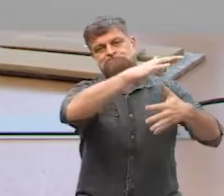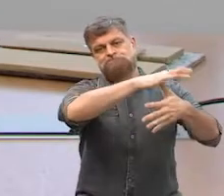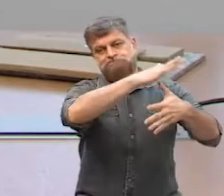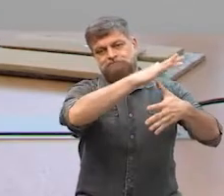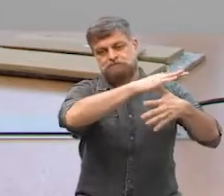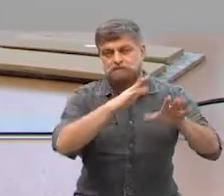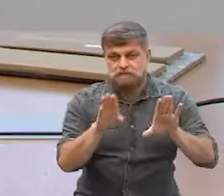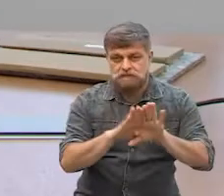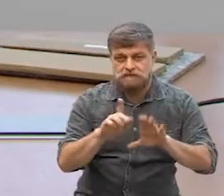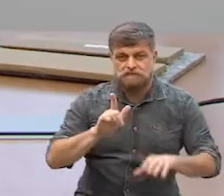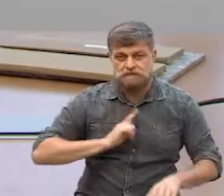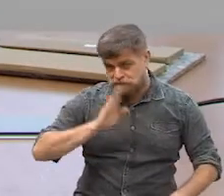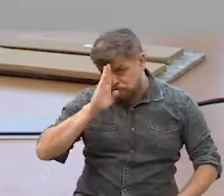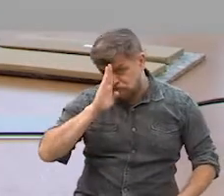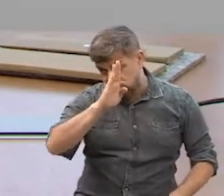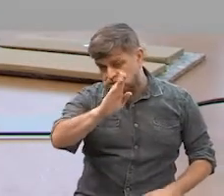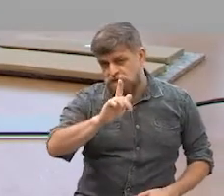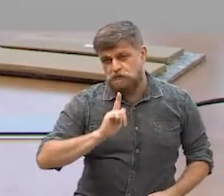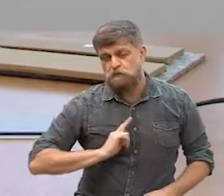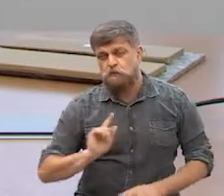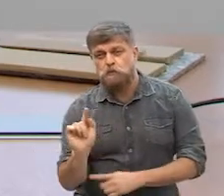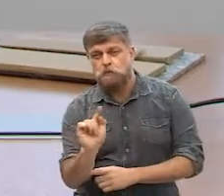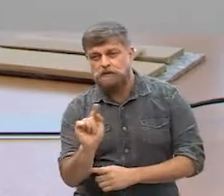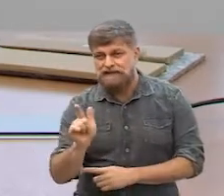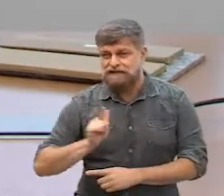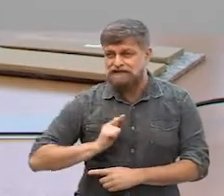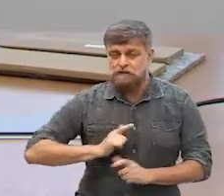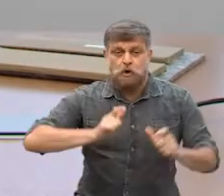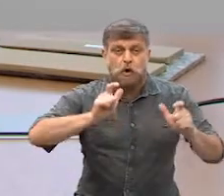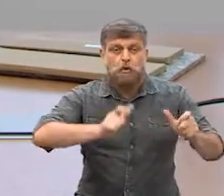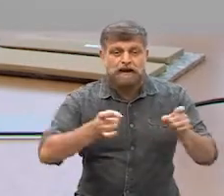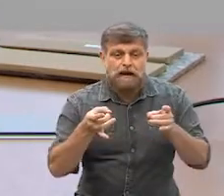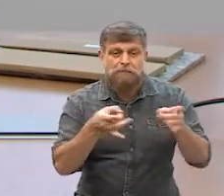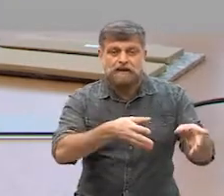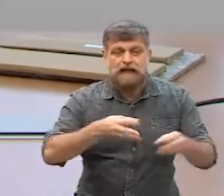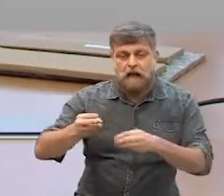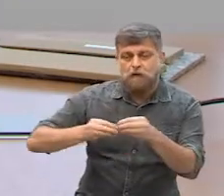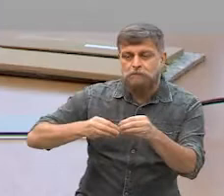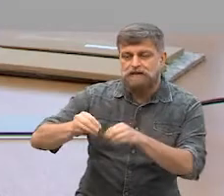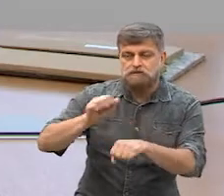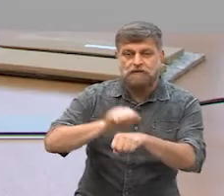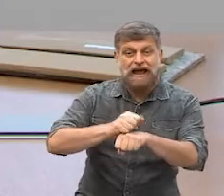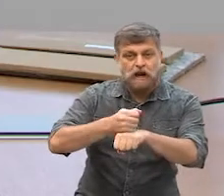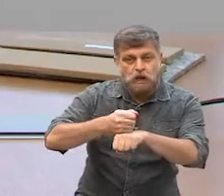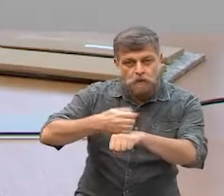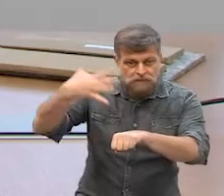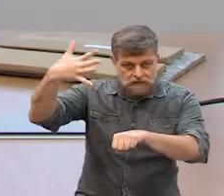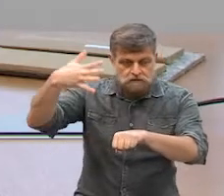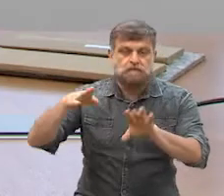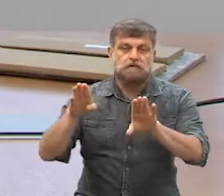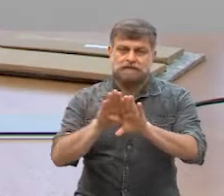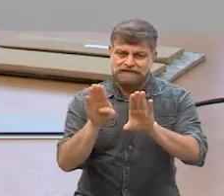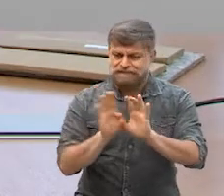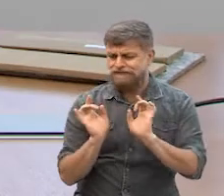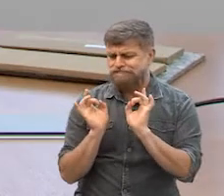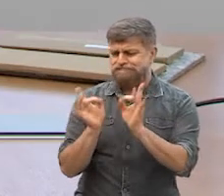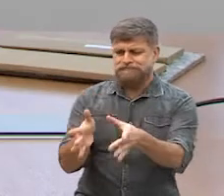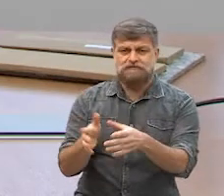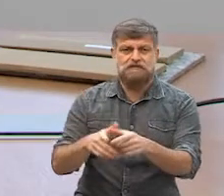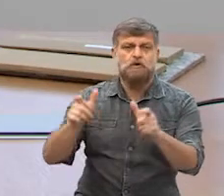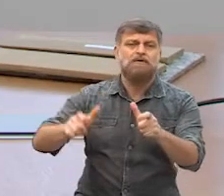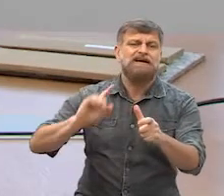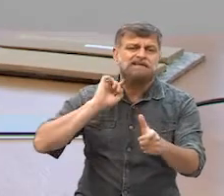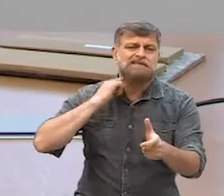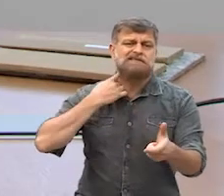dando principalmente uma destinação ao plástico e alumínio, que também eram, né, descartados em aterro